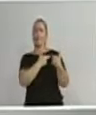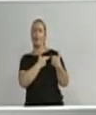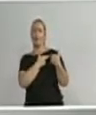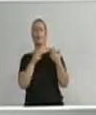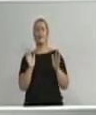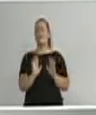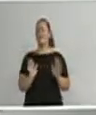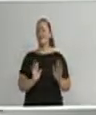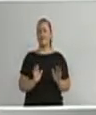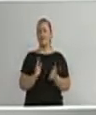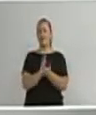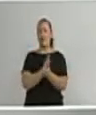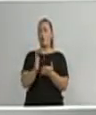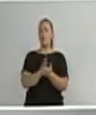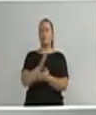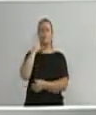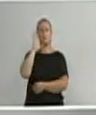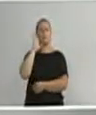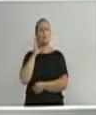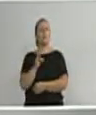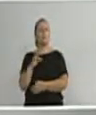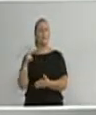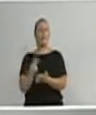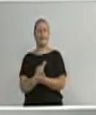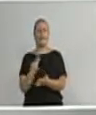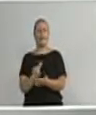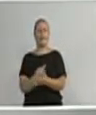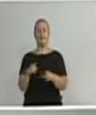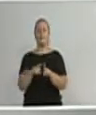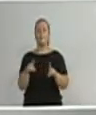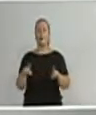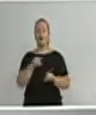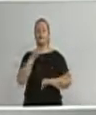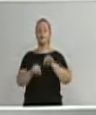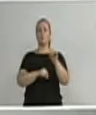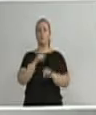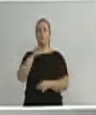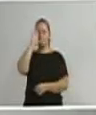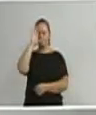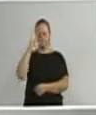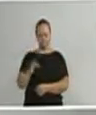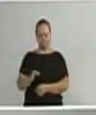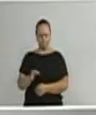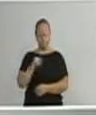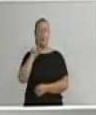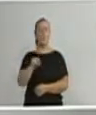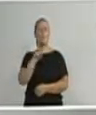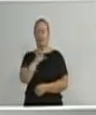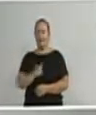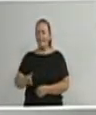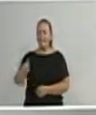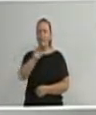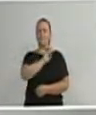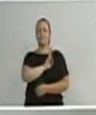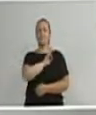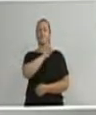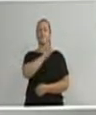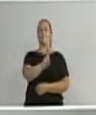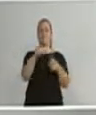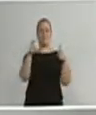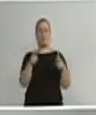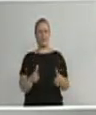alguns interpretam, mas é um reconhecimento por aquilo que realmente eles representam. São as reis e rainhas e